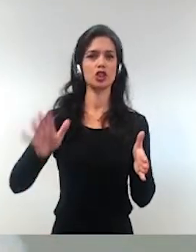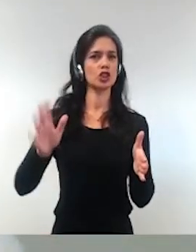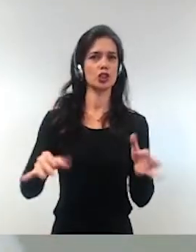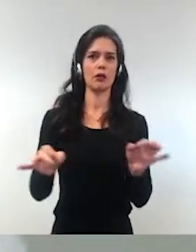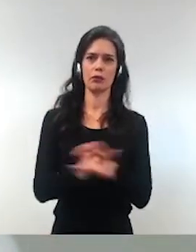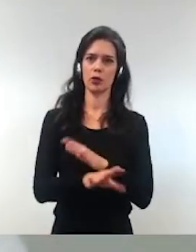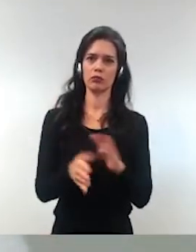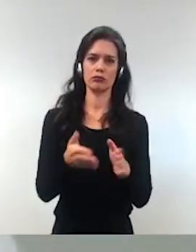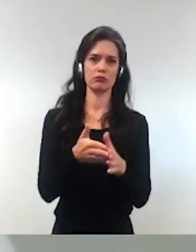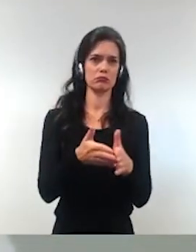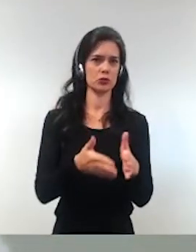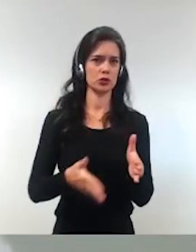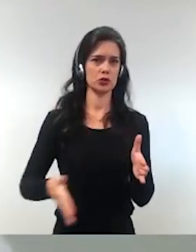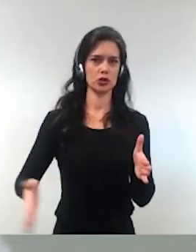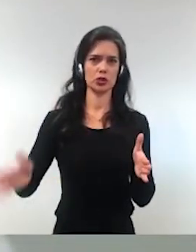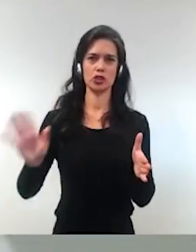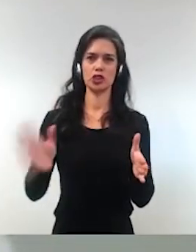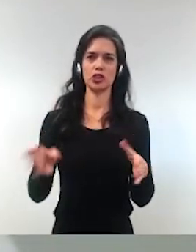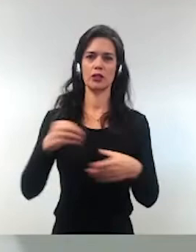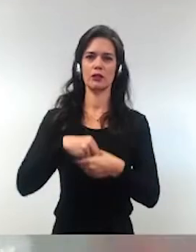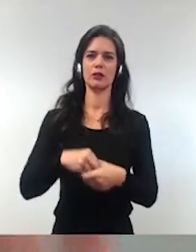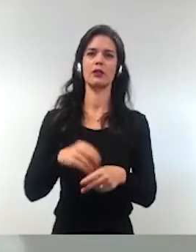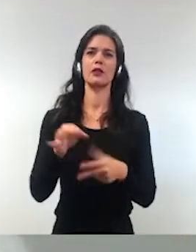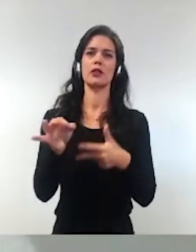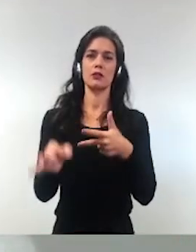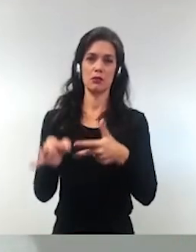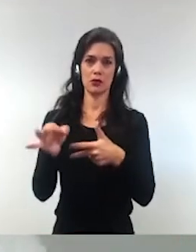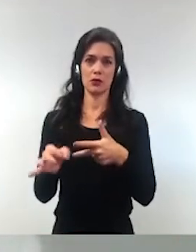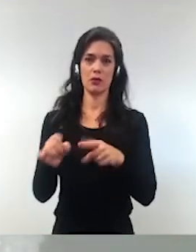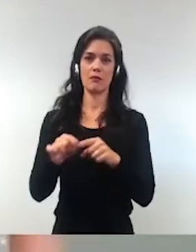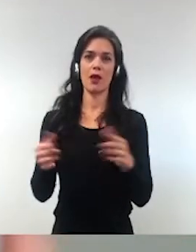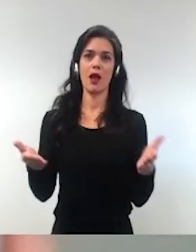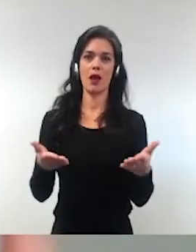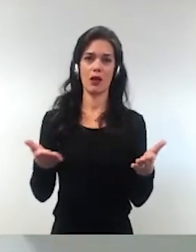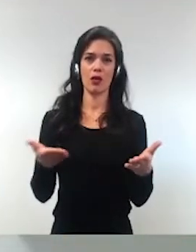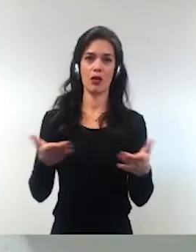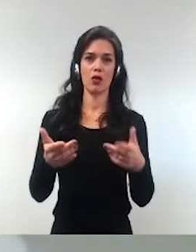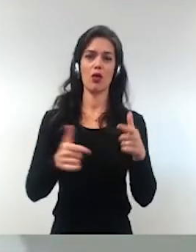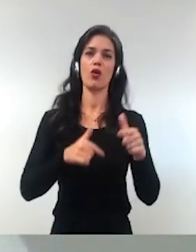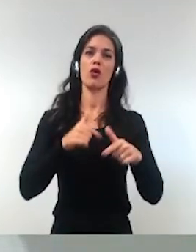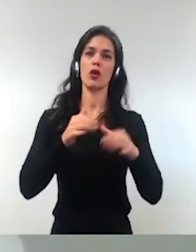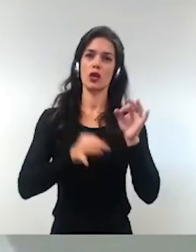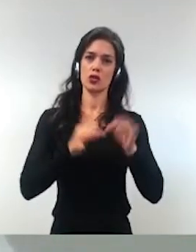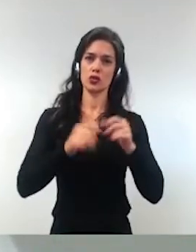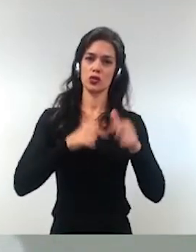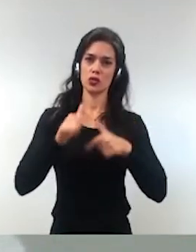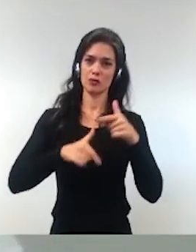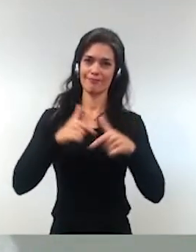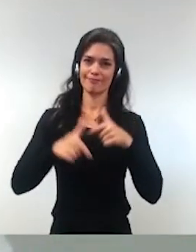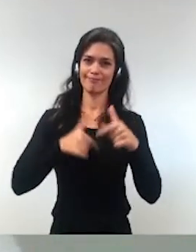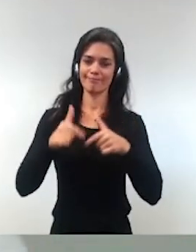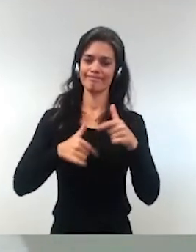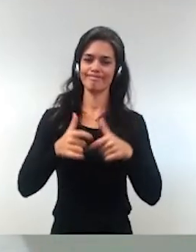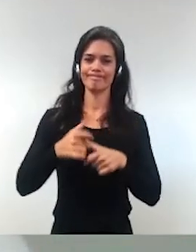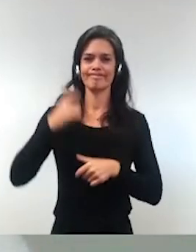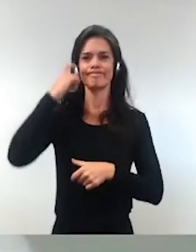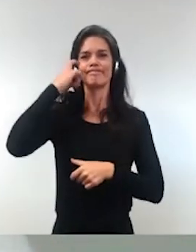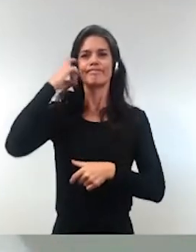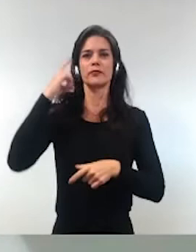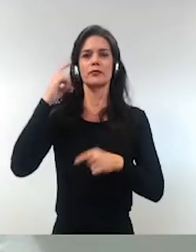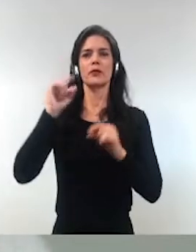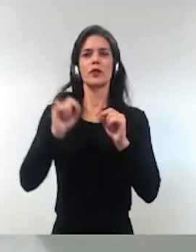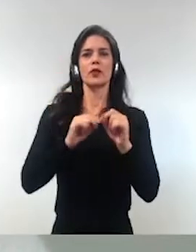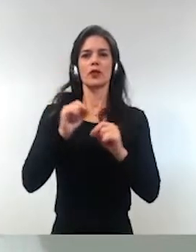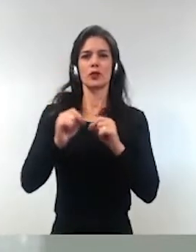está traduzida dentro do Poder Judiciário. Mas agora a Justiça do Trabalho chamou para si também a possibilidade,